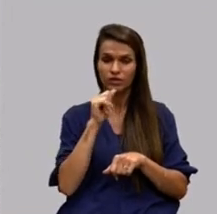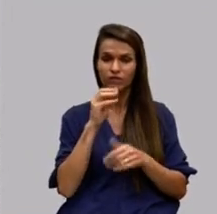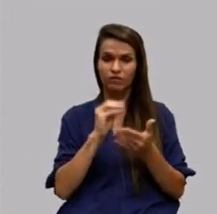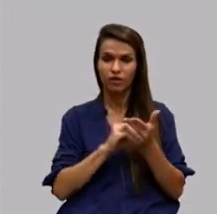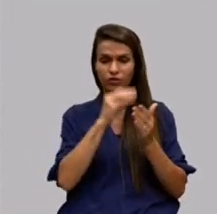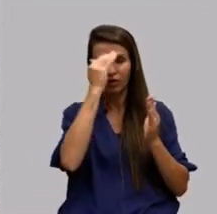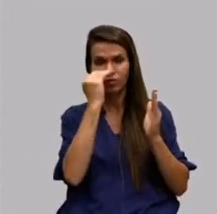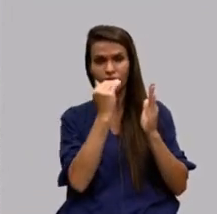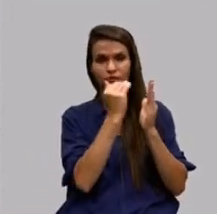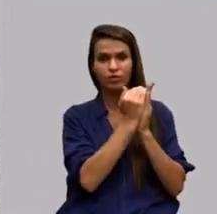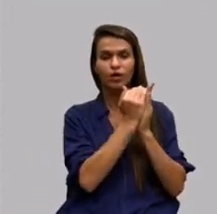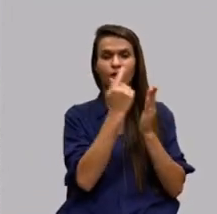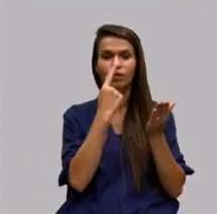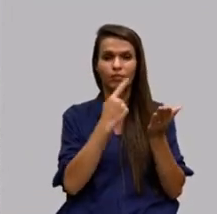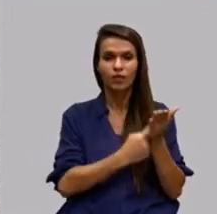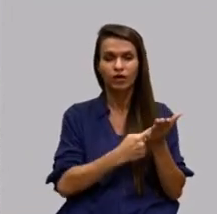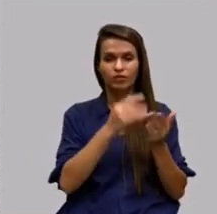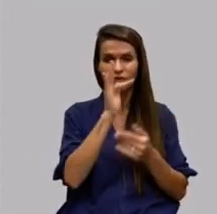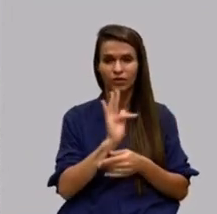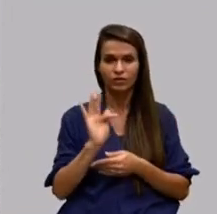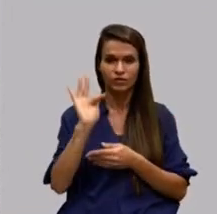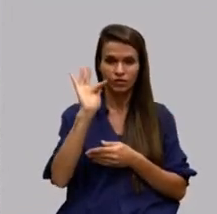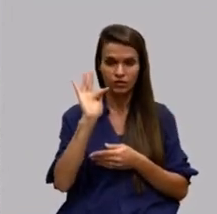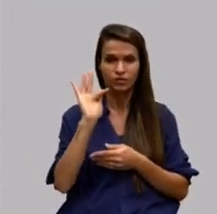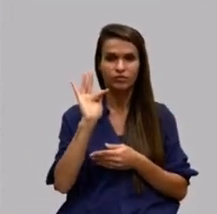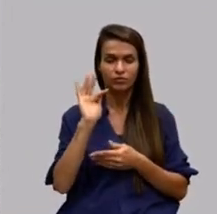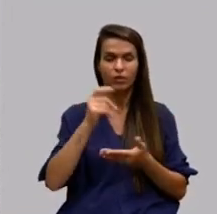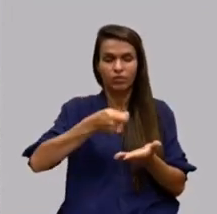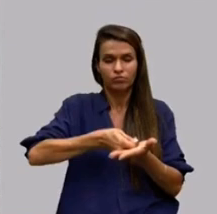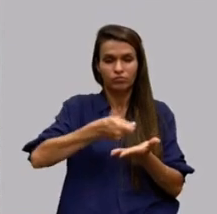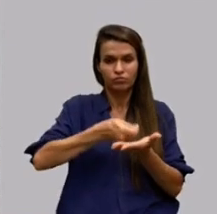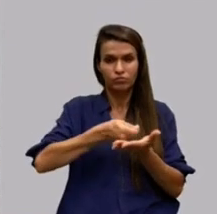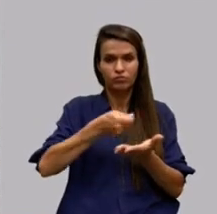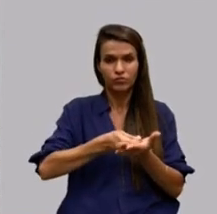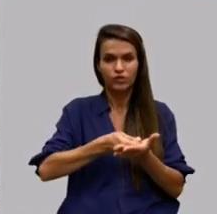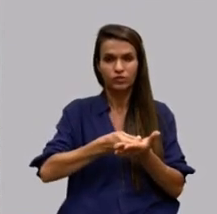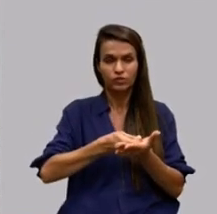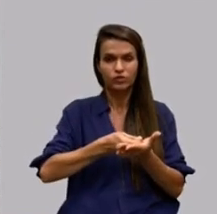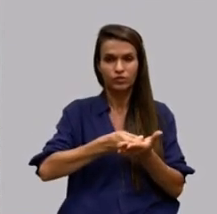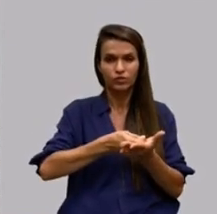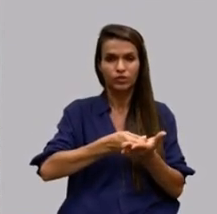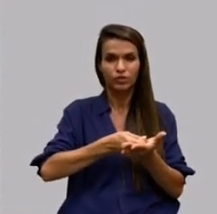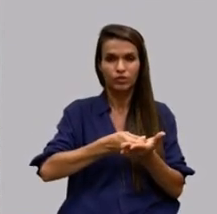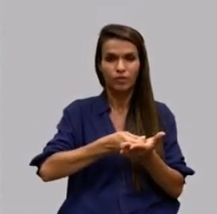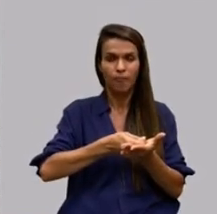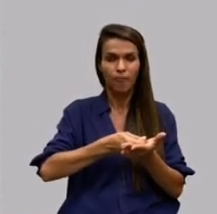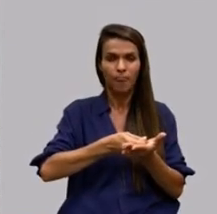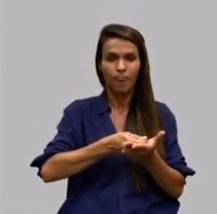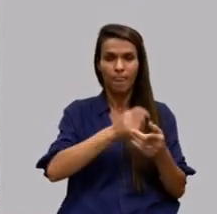Pacto Federativo, e Pacto Federativo exige que as unidades